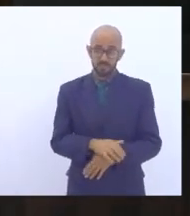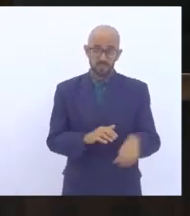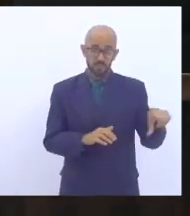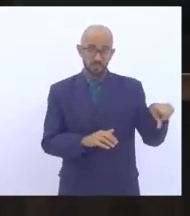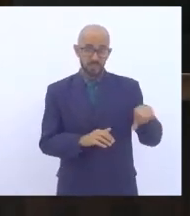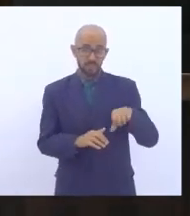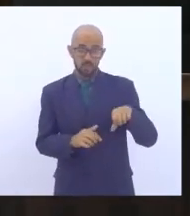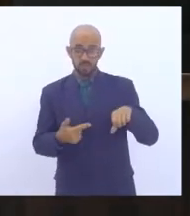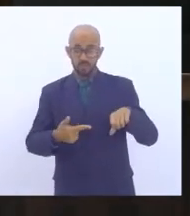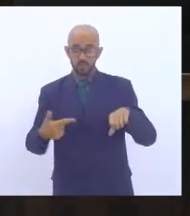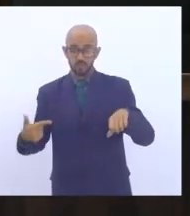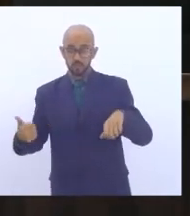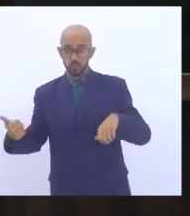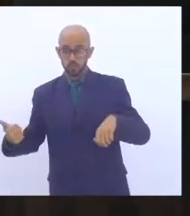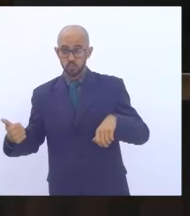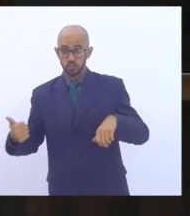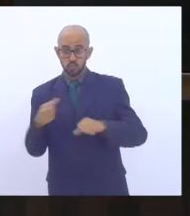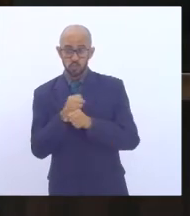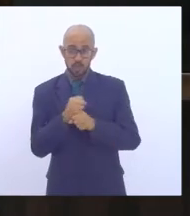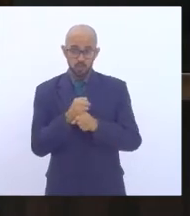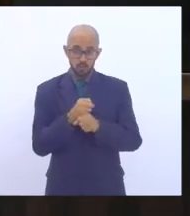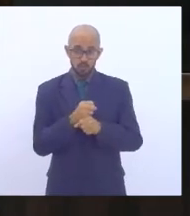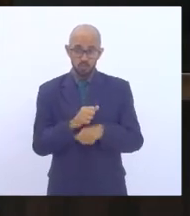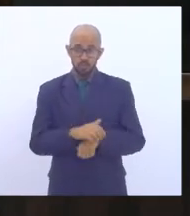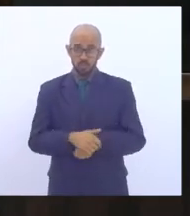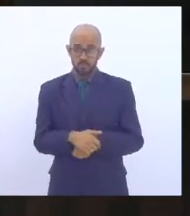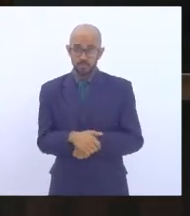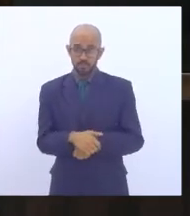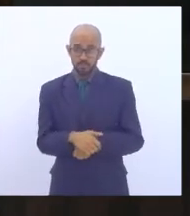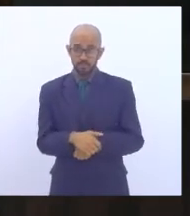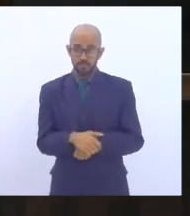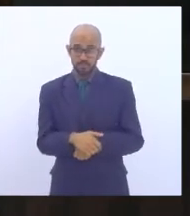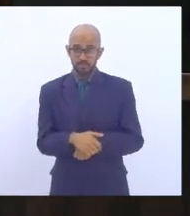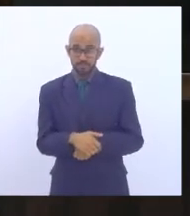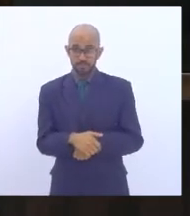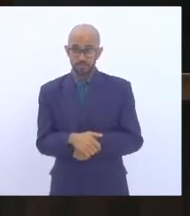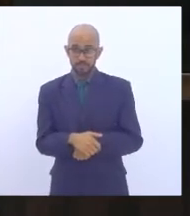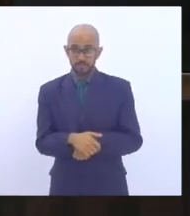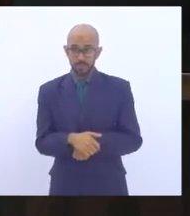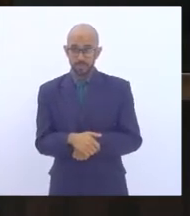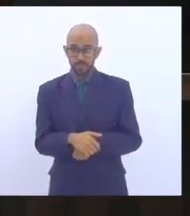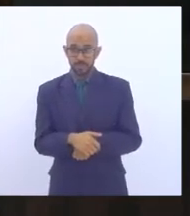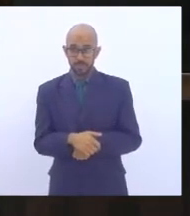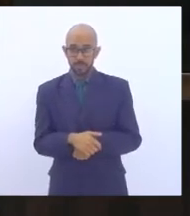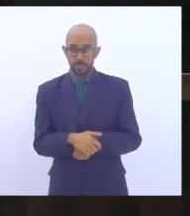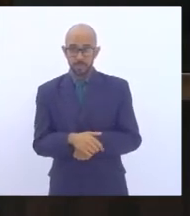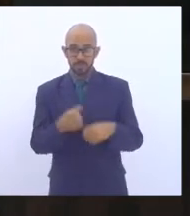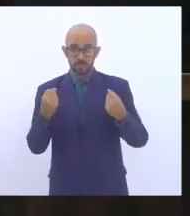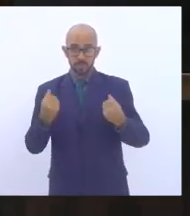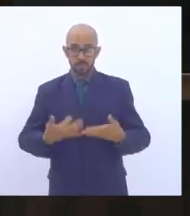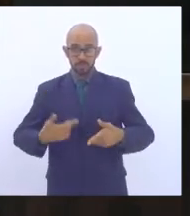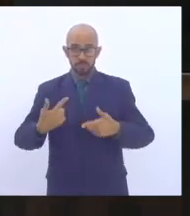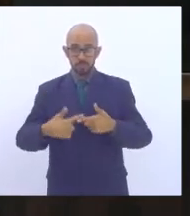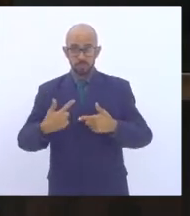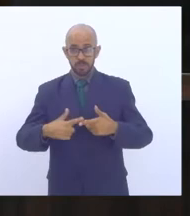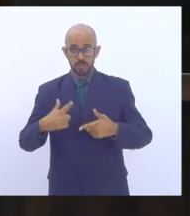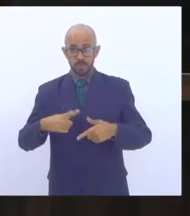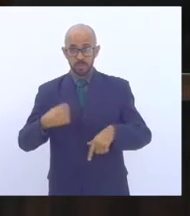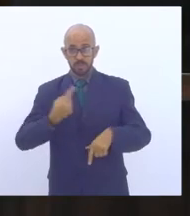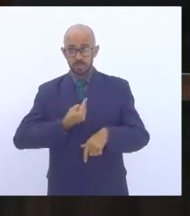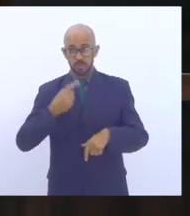se fosse só para o IPCA 309,7 por cento tá explicado porque que a gente tem tanta